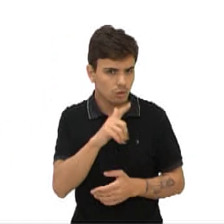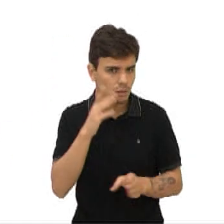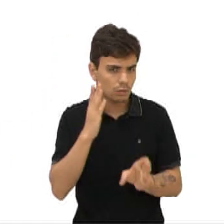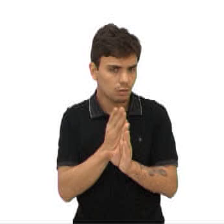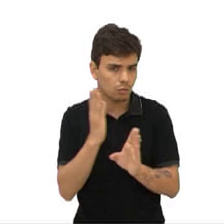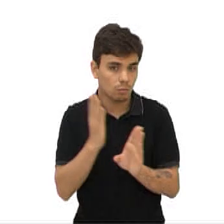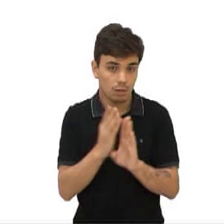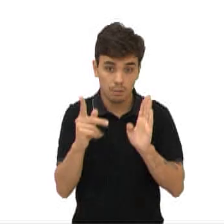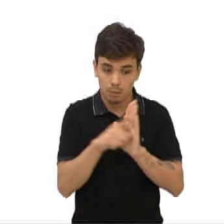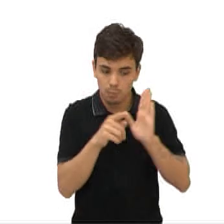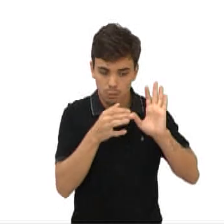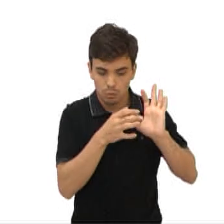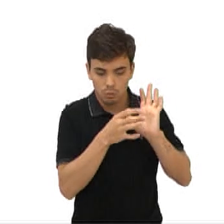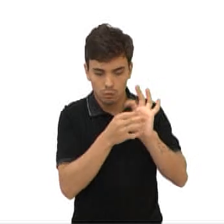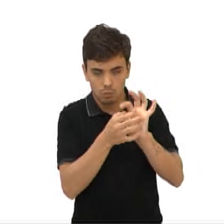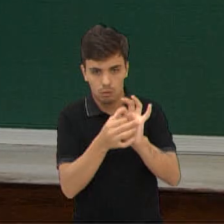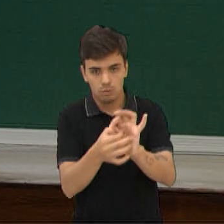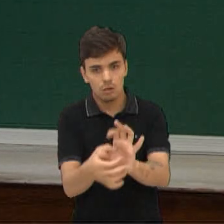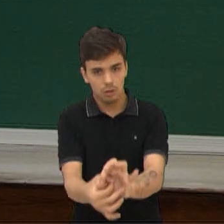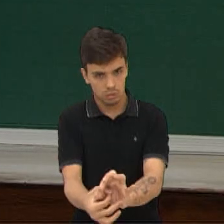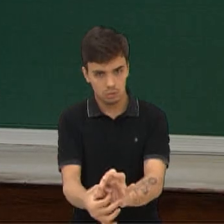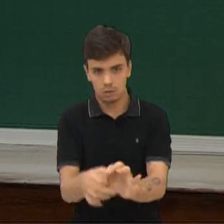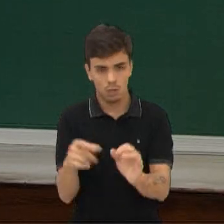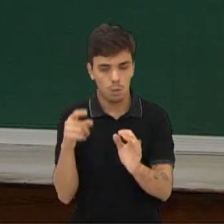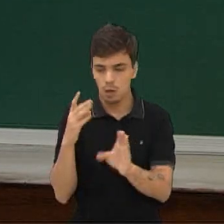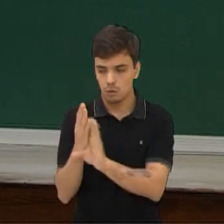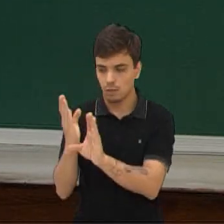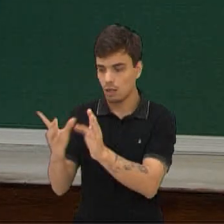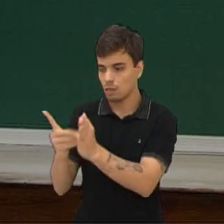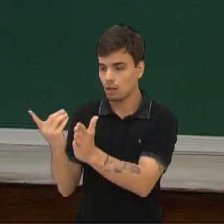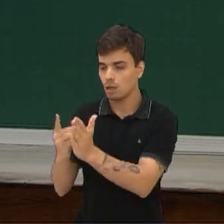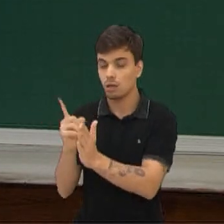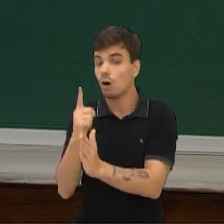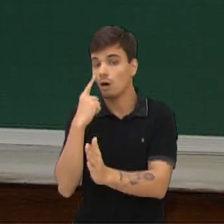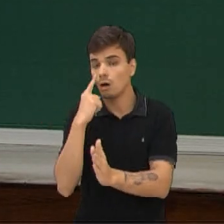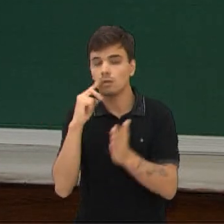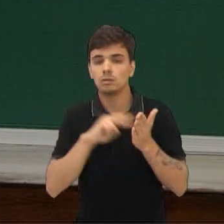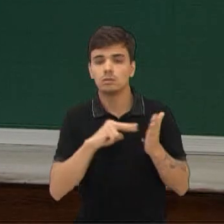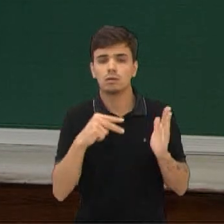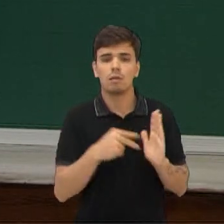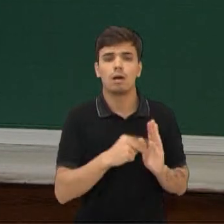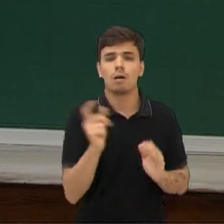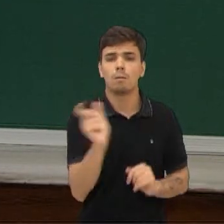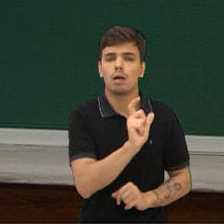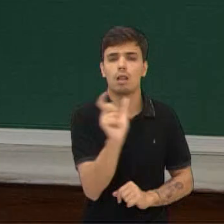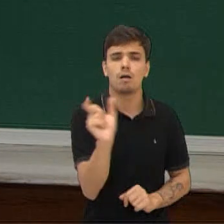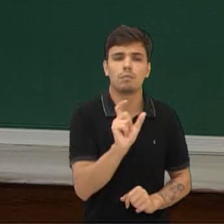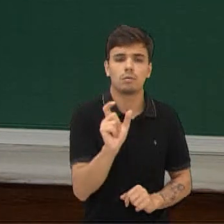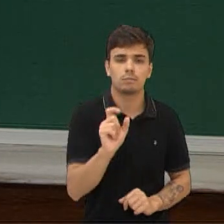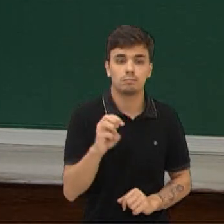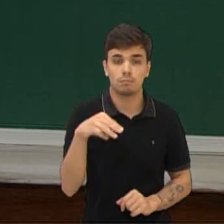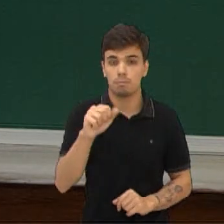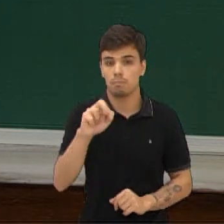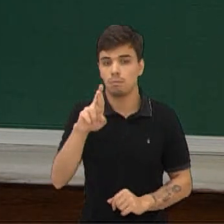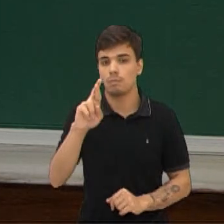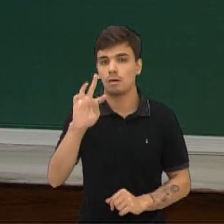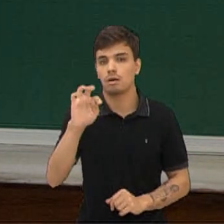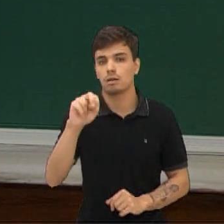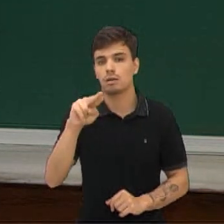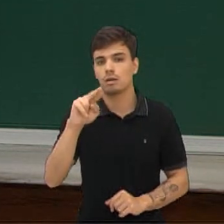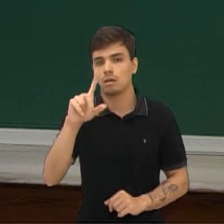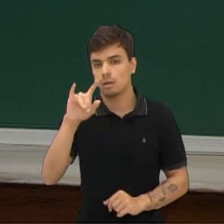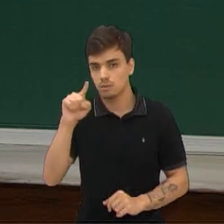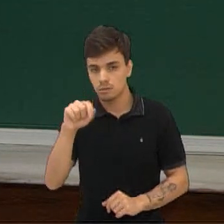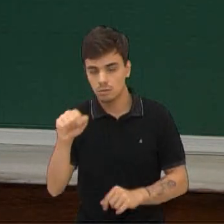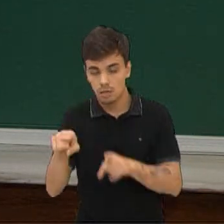pelo contexto, né, sem correr no dicionário aí, o significado dessas duas palavras, maternalizar